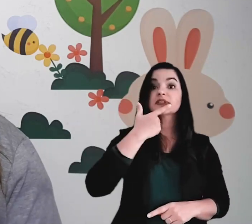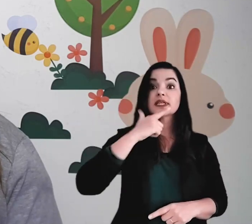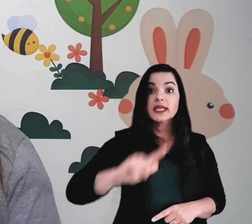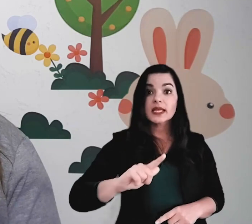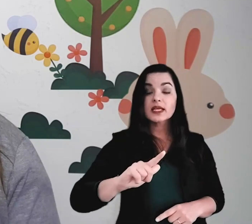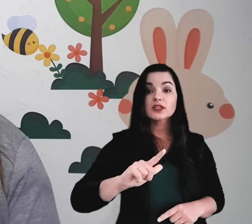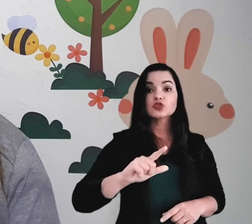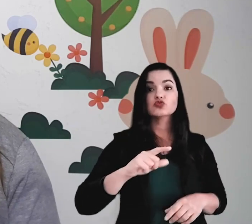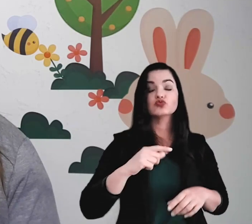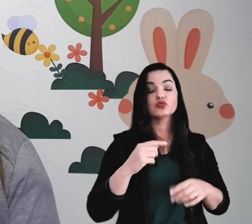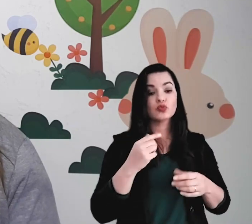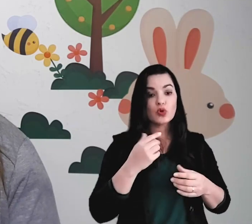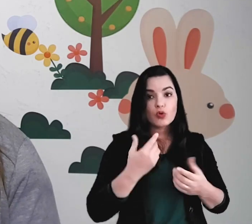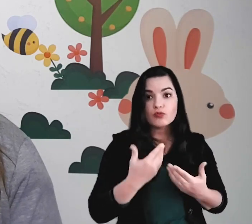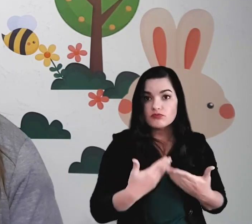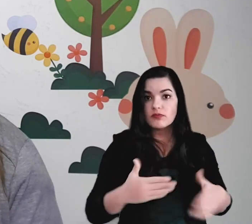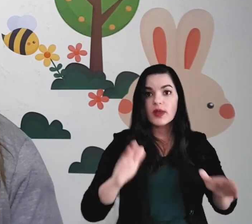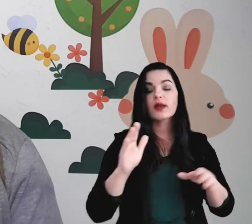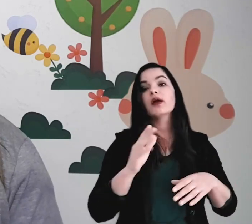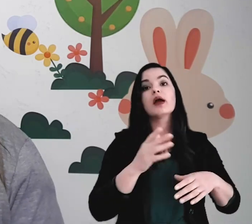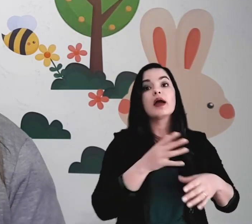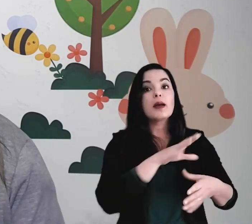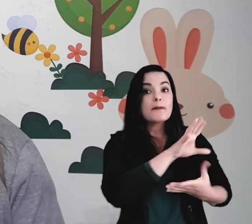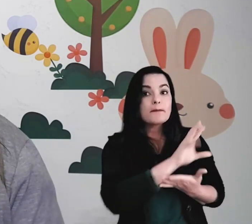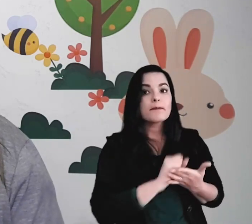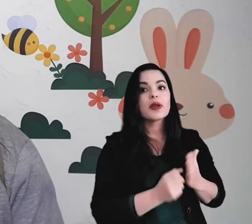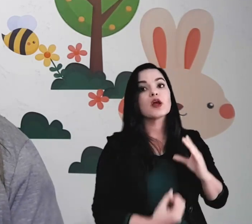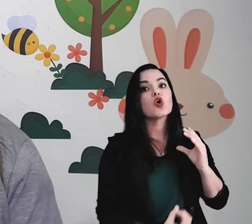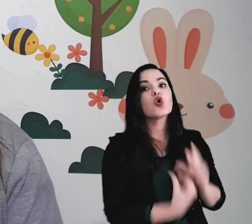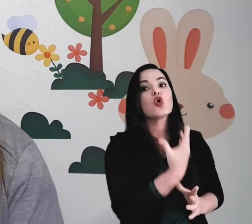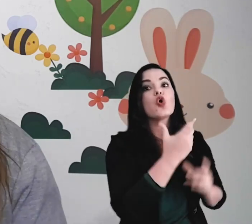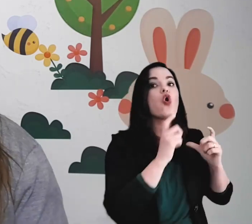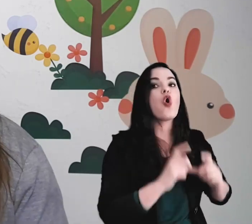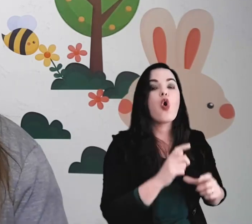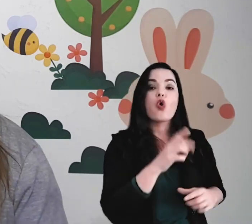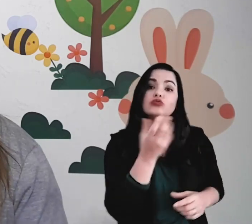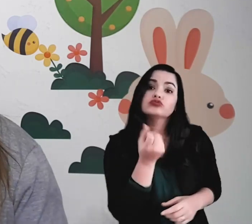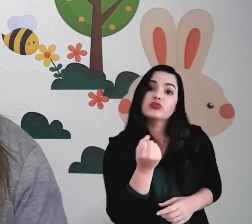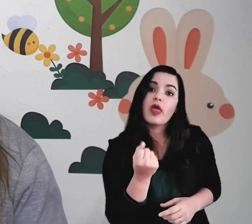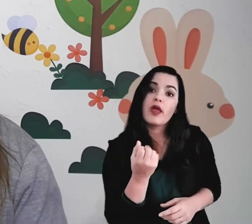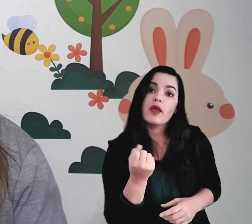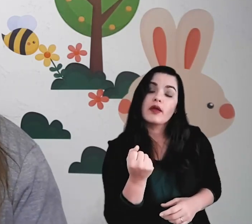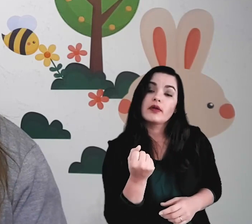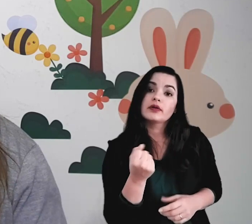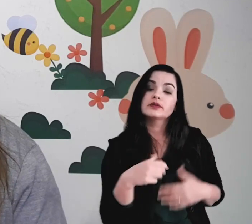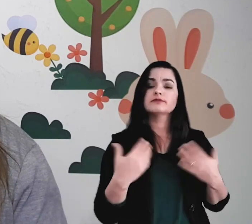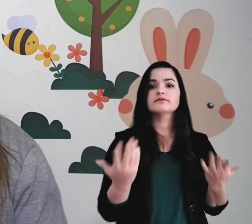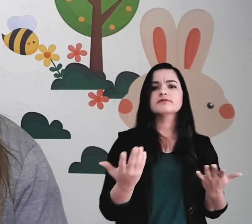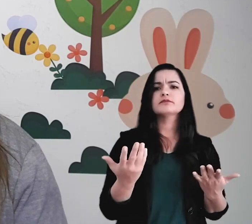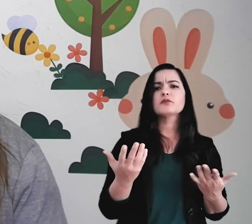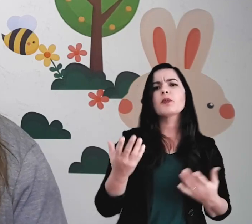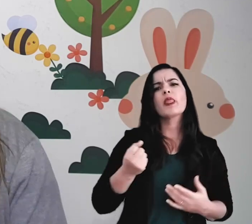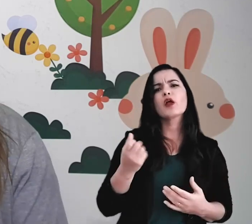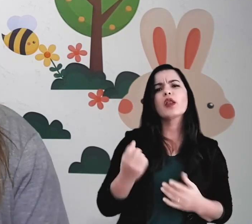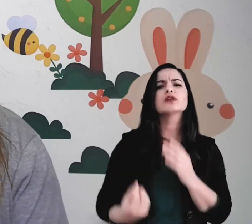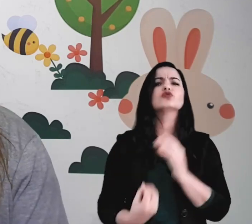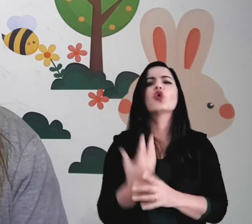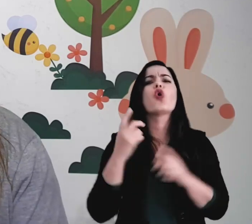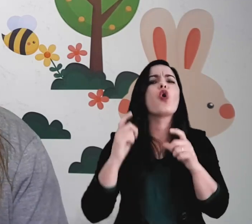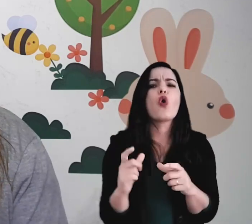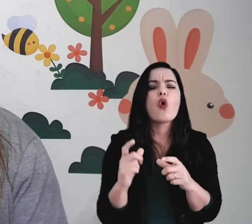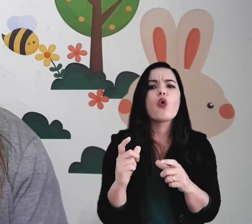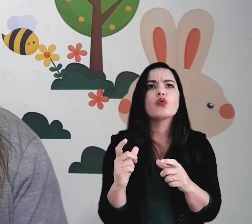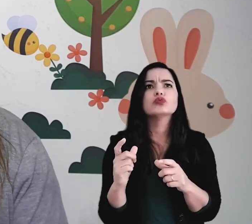leite tem origem... o leite tem origem animal ou o leite vem das fábricas só? Não, mas quando eu